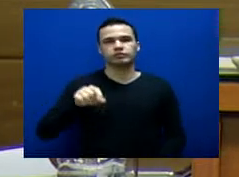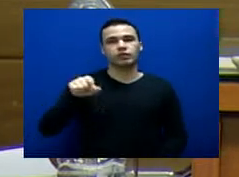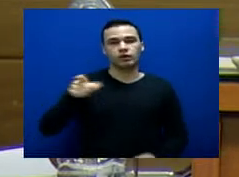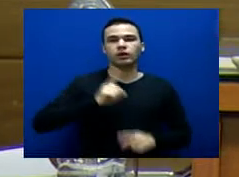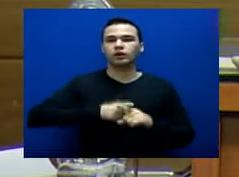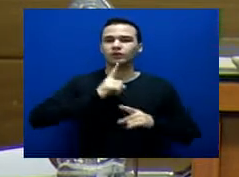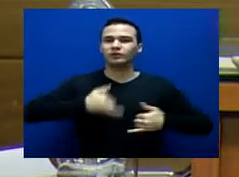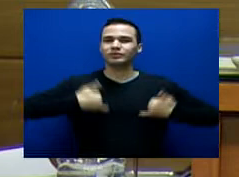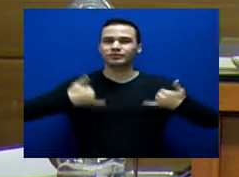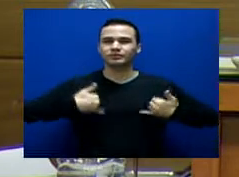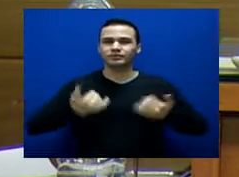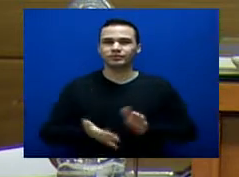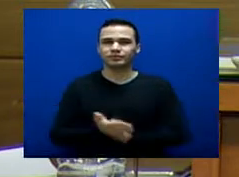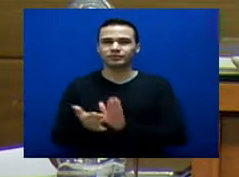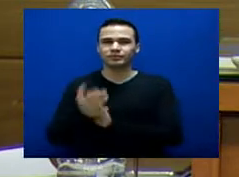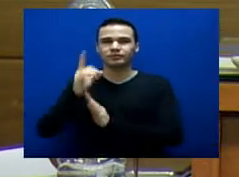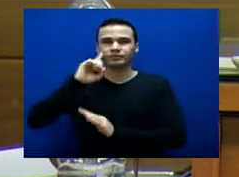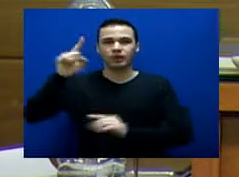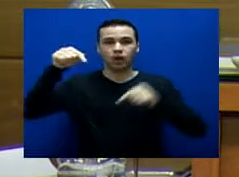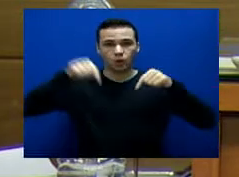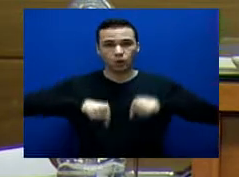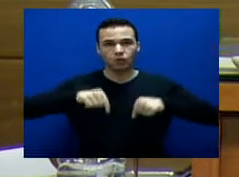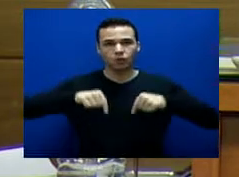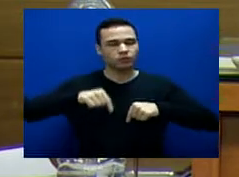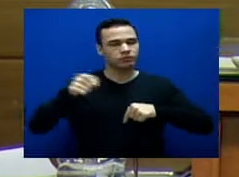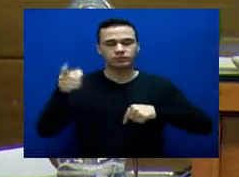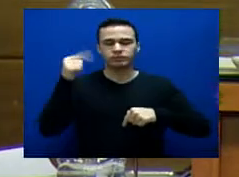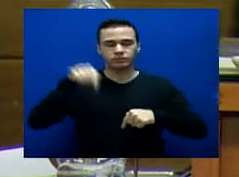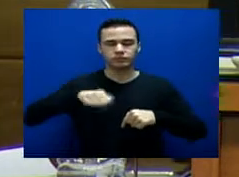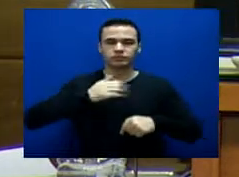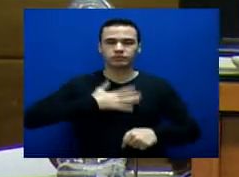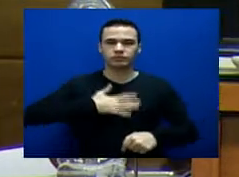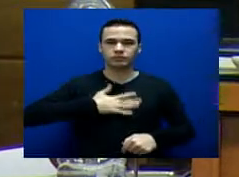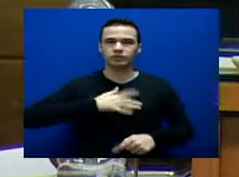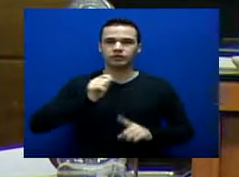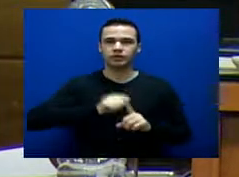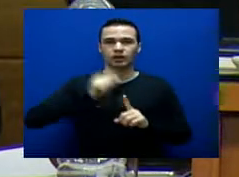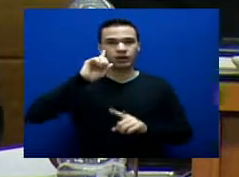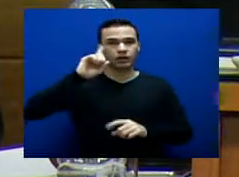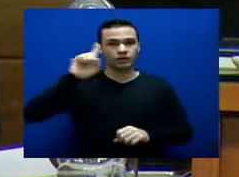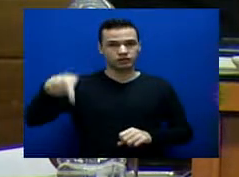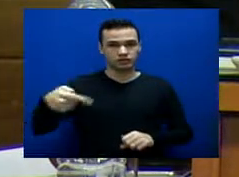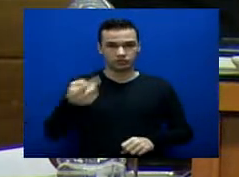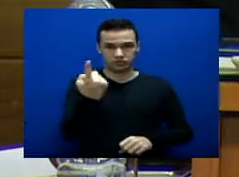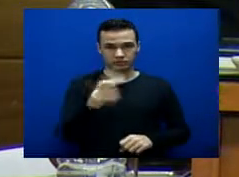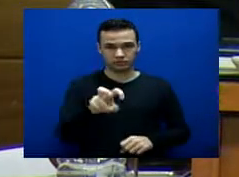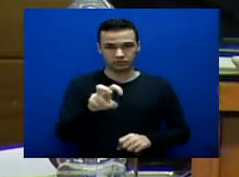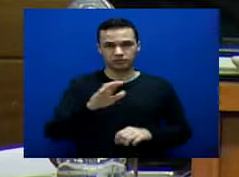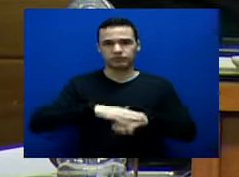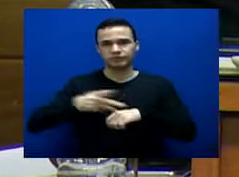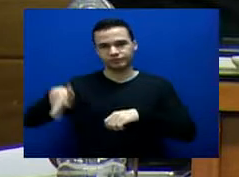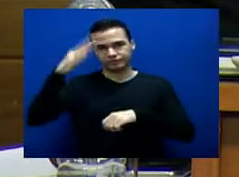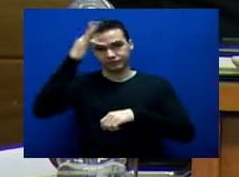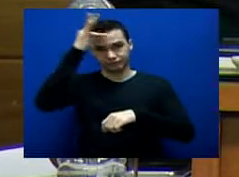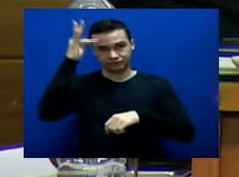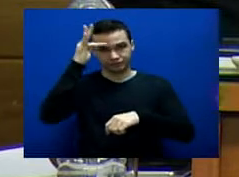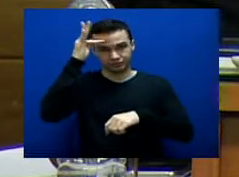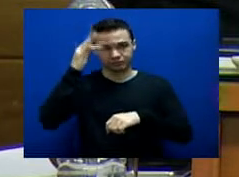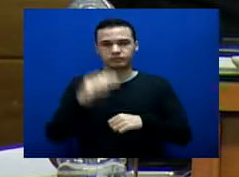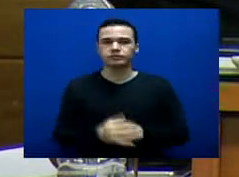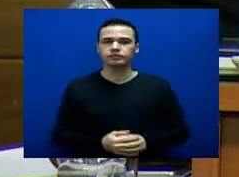pela passagem da sua data natalícia, comemorado agora, no dia 15 de agosto, votos com o vereador Fausto Pérez.